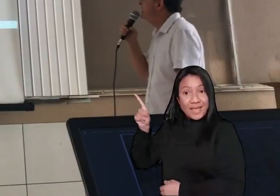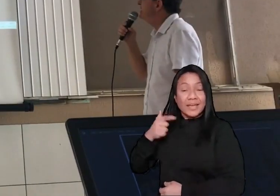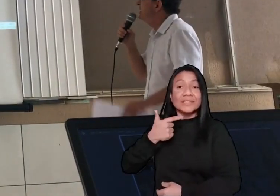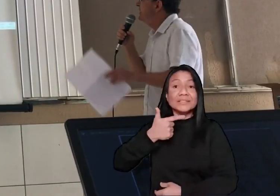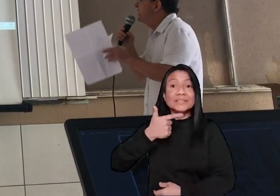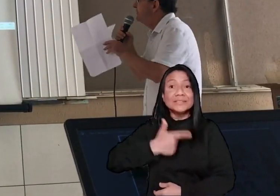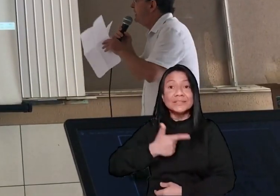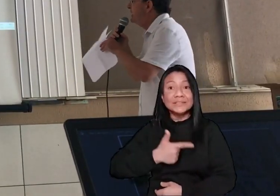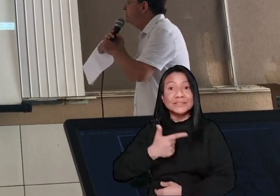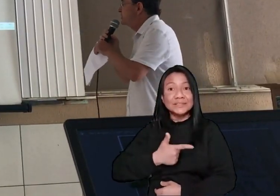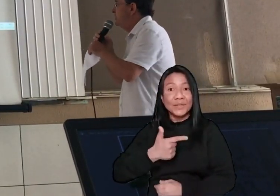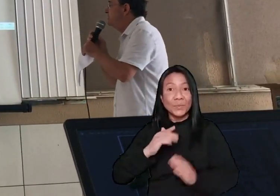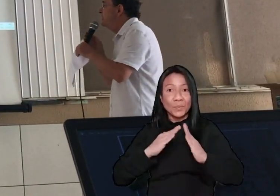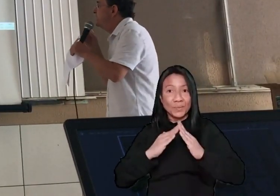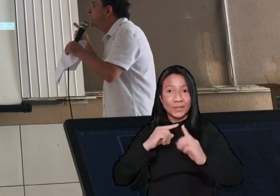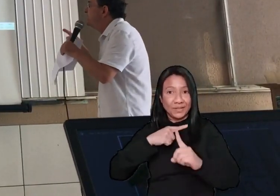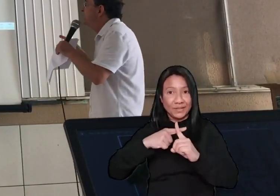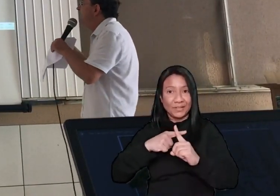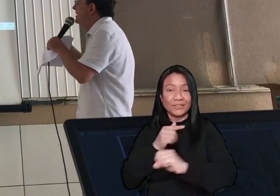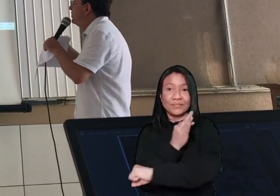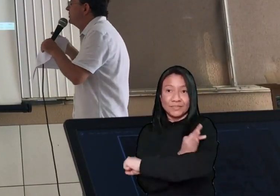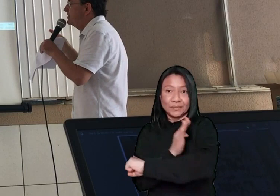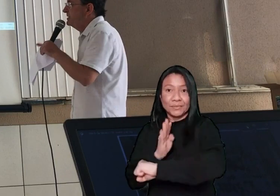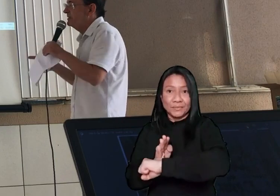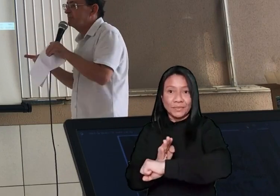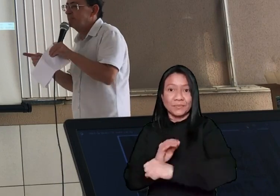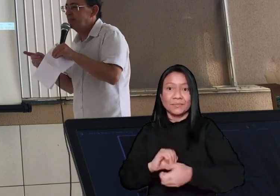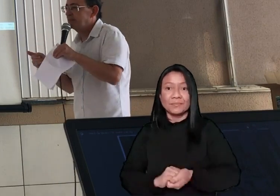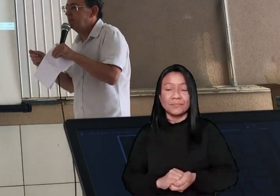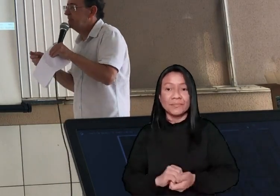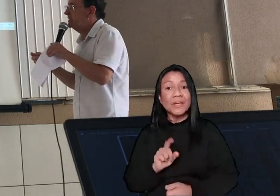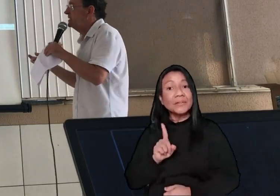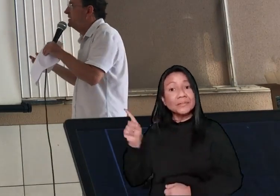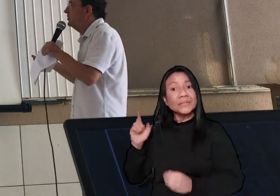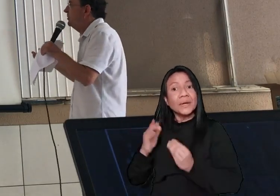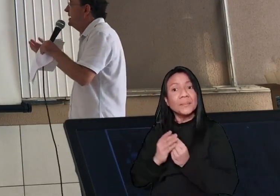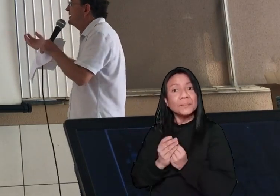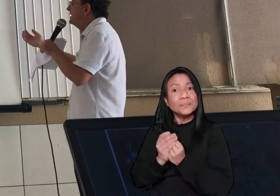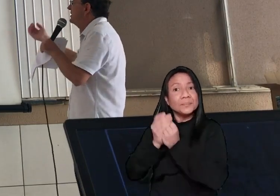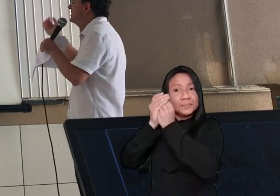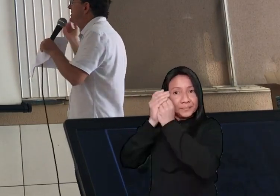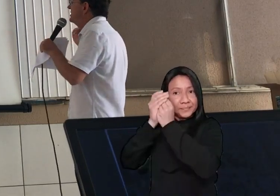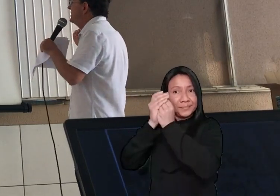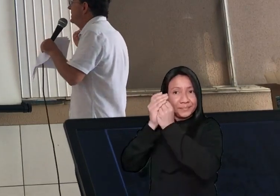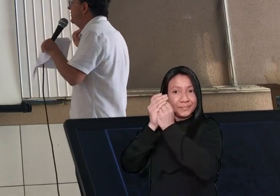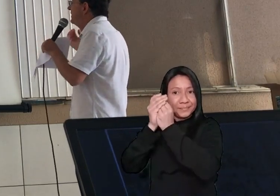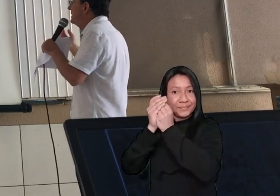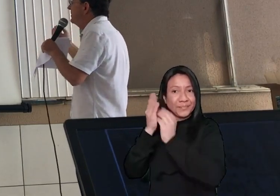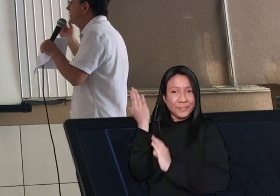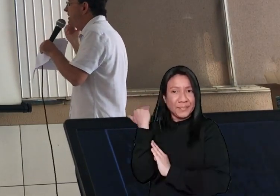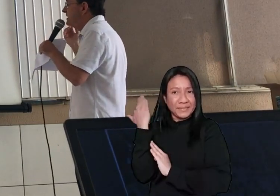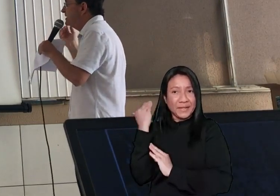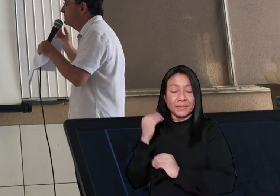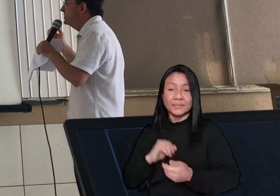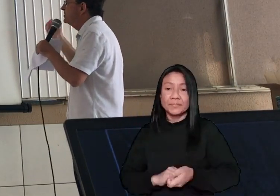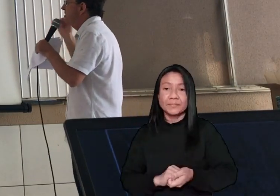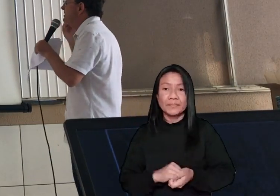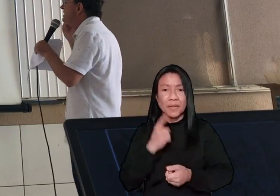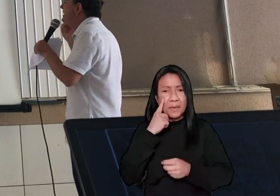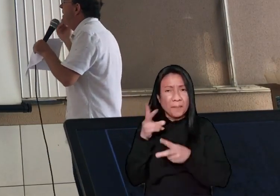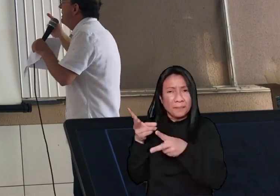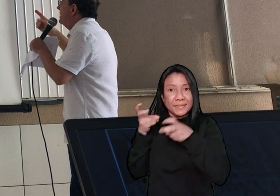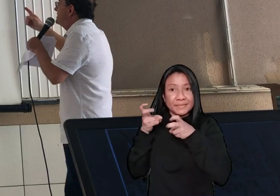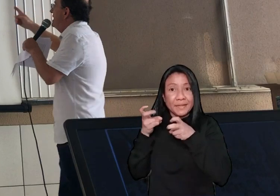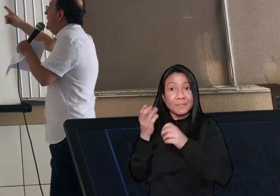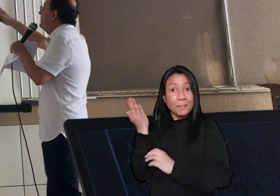missa aqui, reparem, pessoal, que hoje nas missas o padre está de frente para as pessoas,